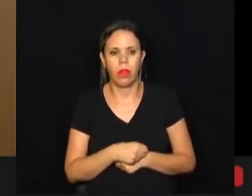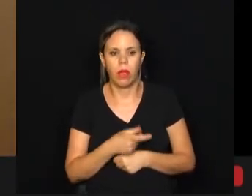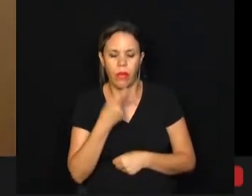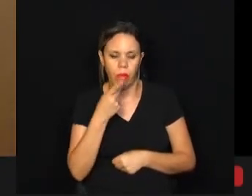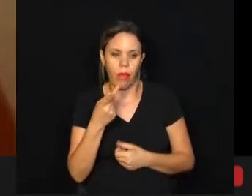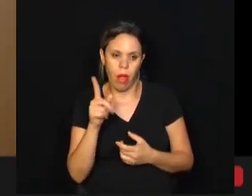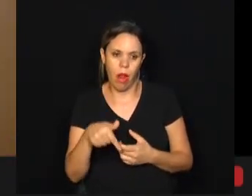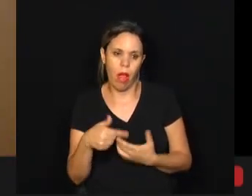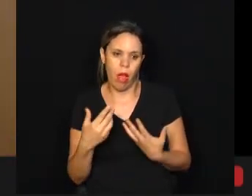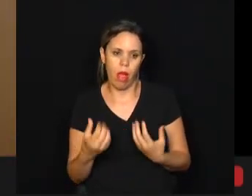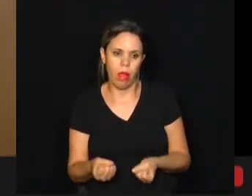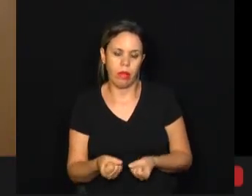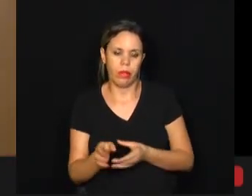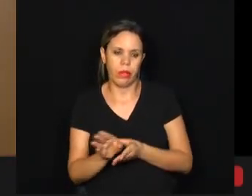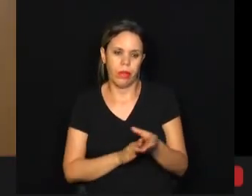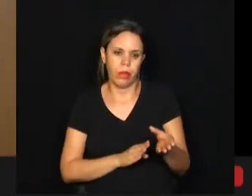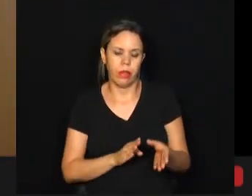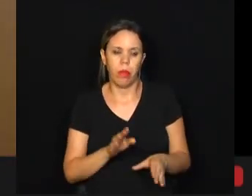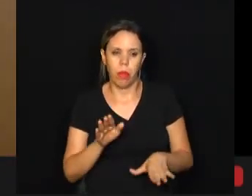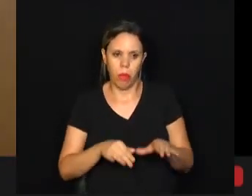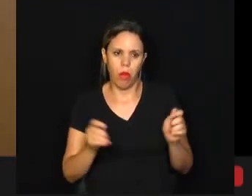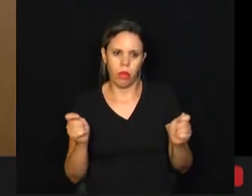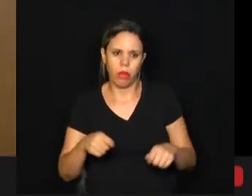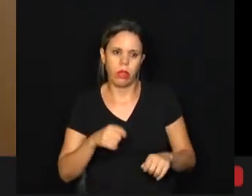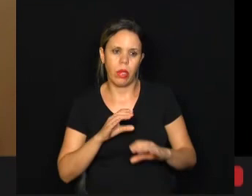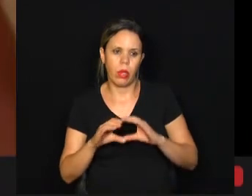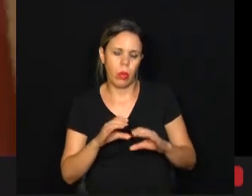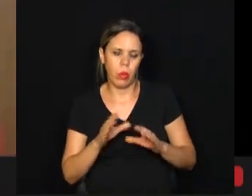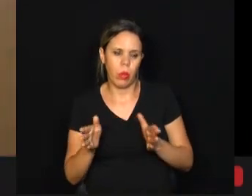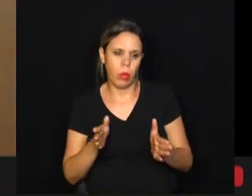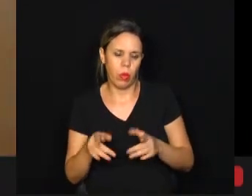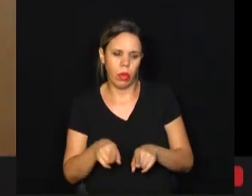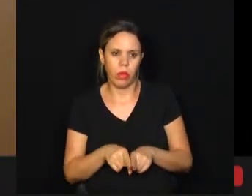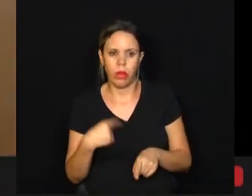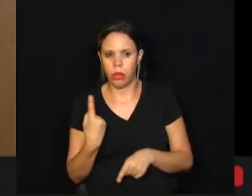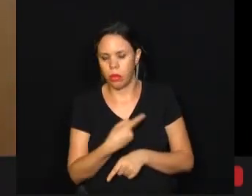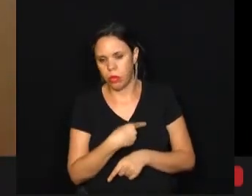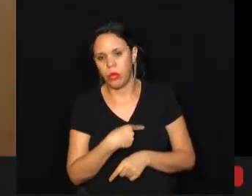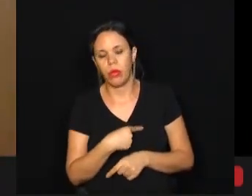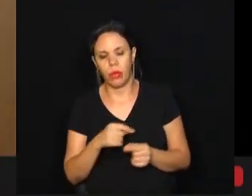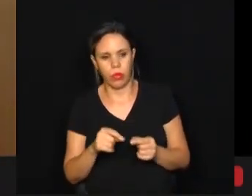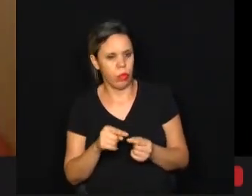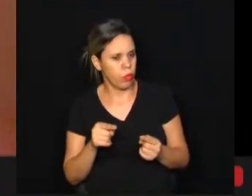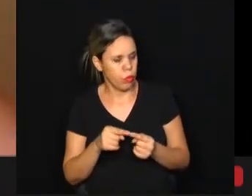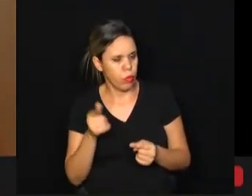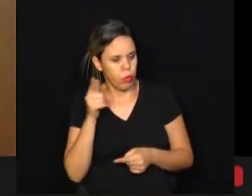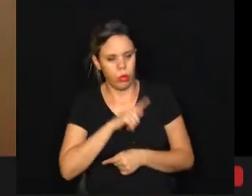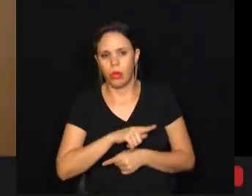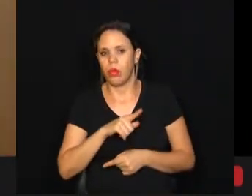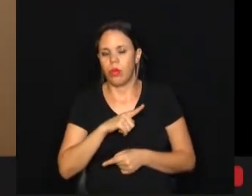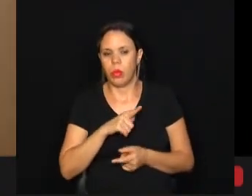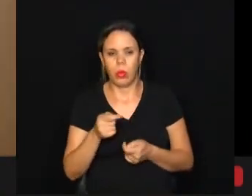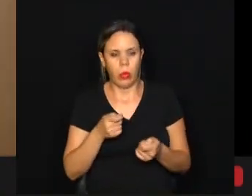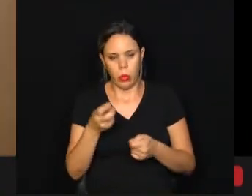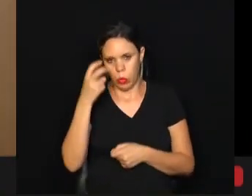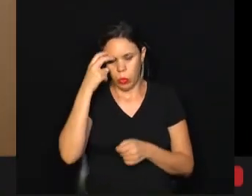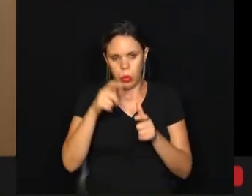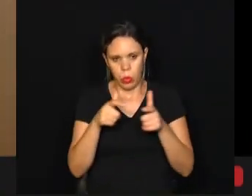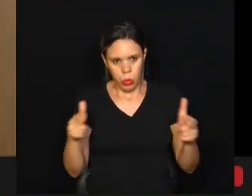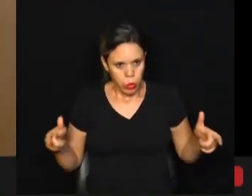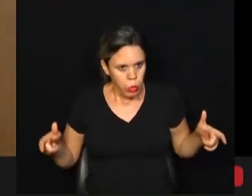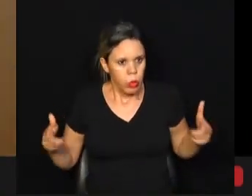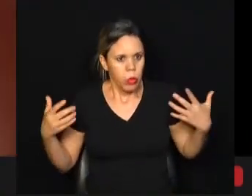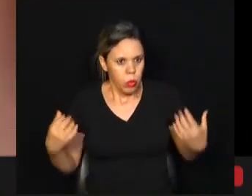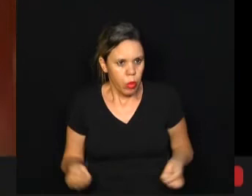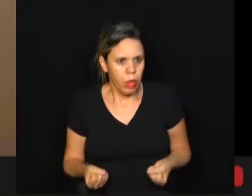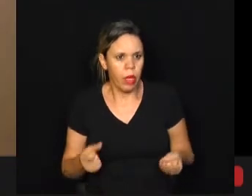por exemplo, e que pode ser o meio através do qual a gente finalmente contemple a cultura de forma ampla,